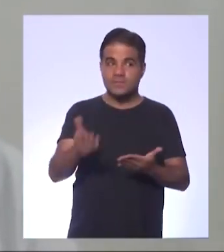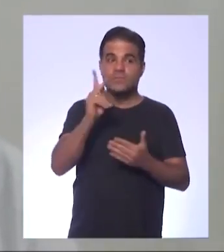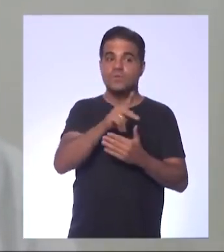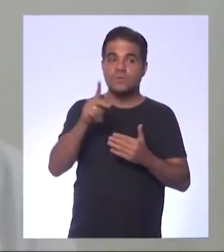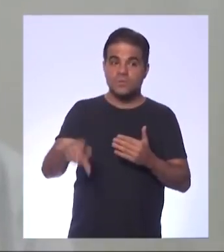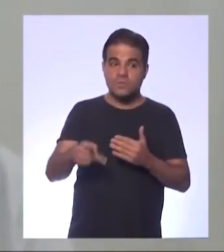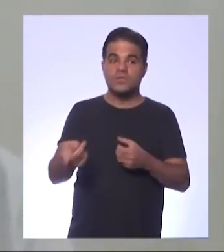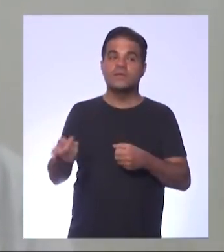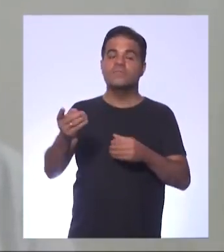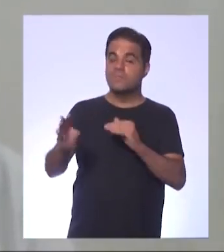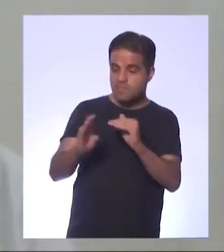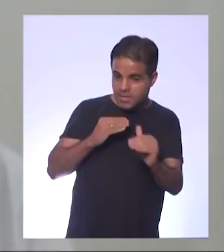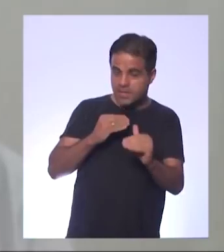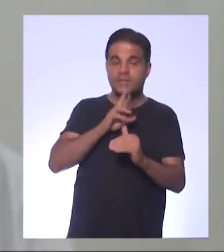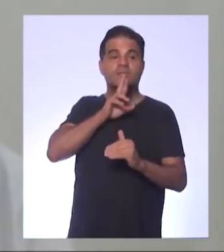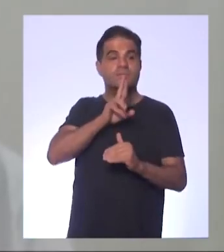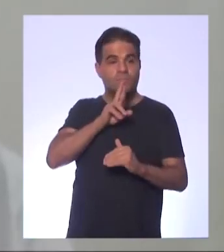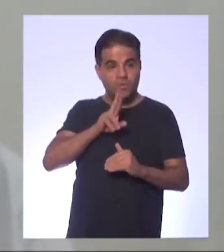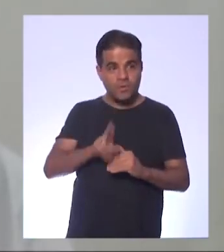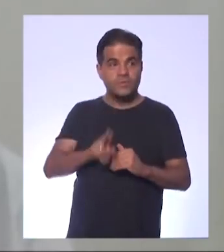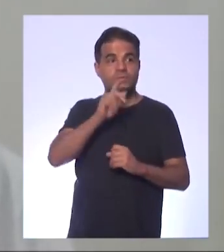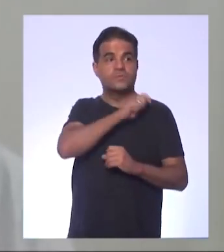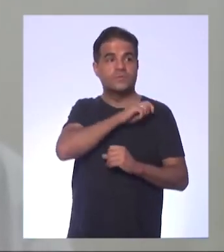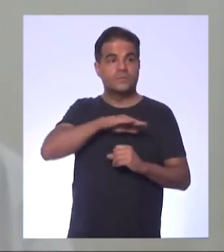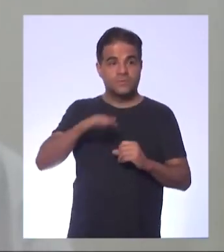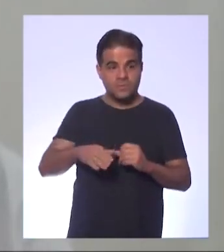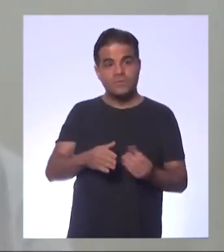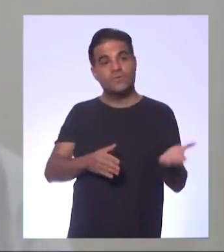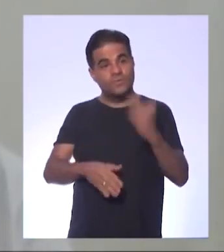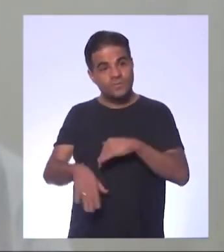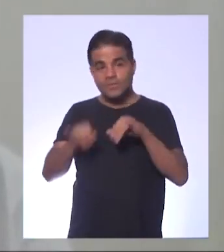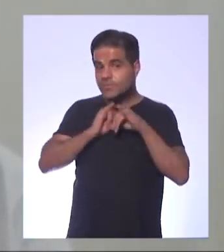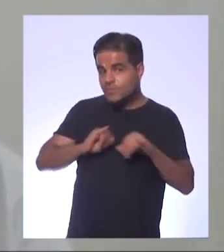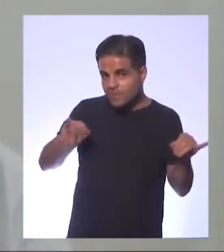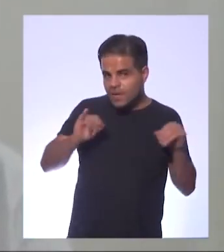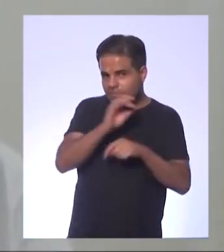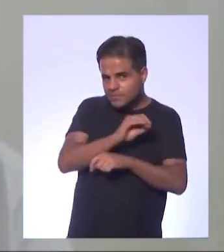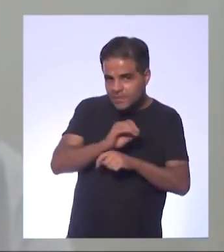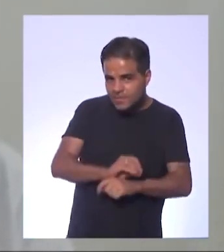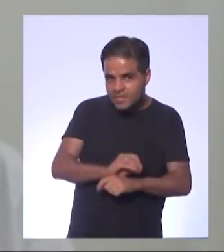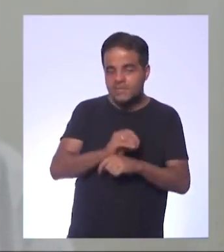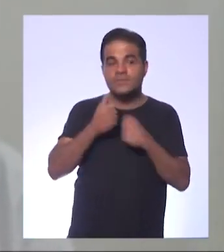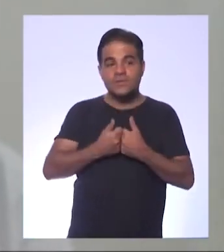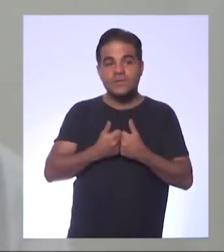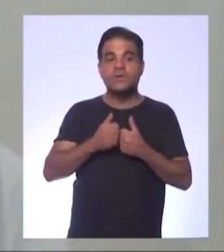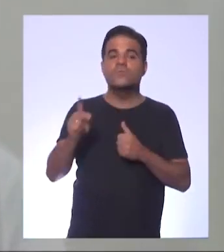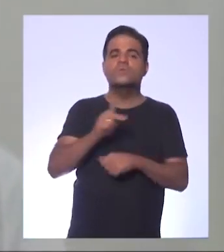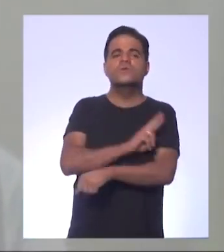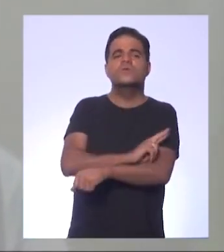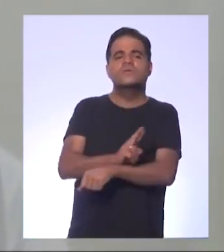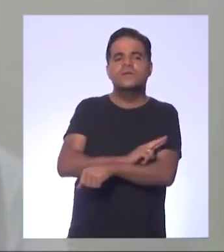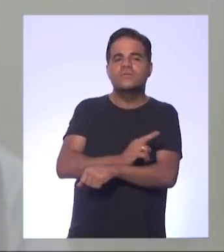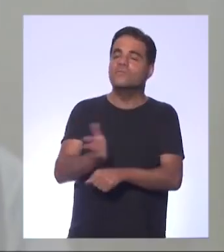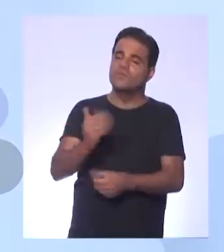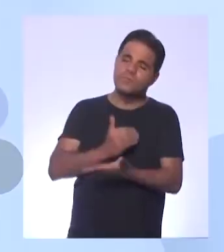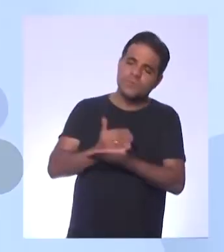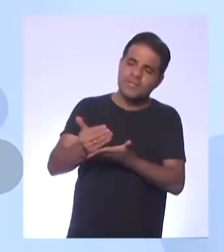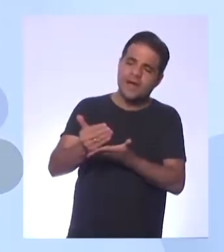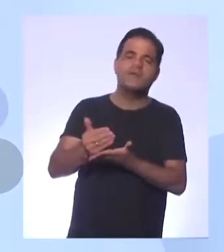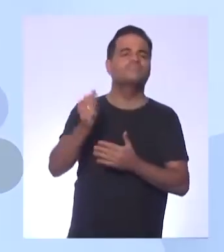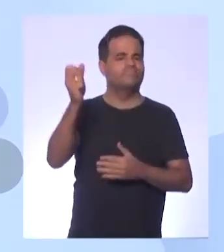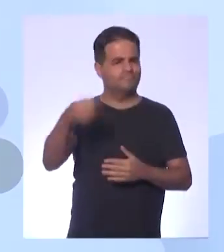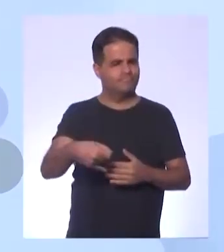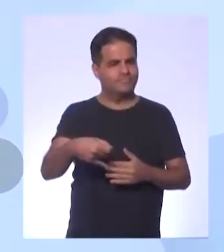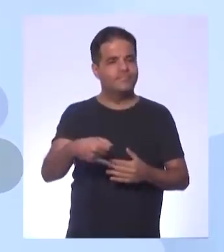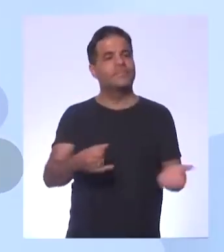professores, repassem as respostas dos alunos para a gente. Vamos divulgar aqui no Centro de Mídias? Professora Roberta, vamos começar? Vamos sim. Então,